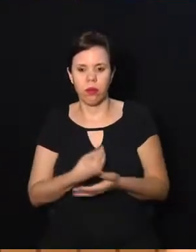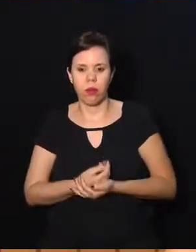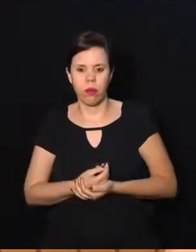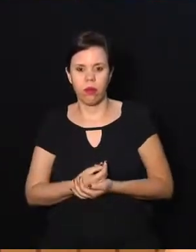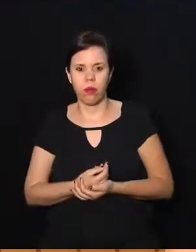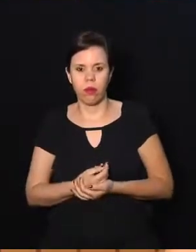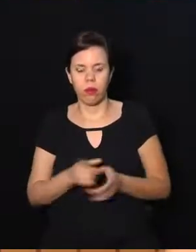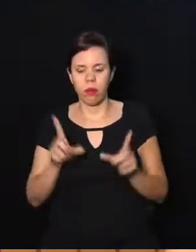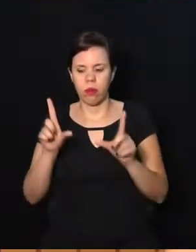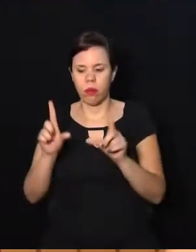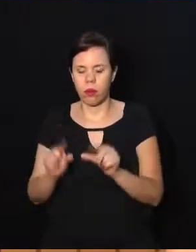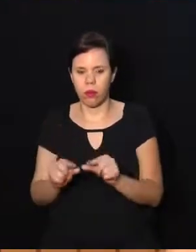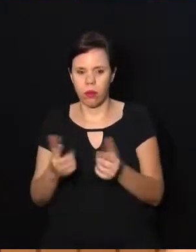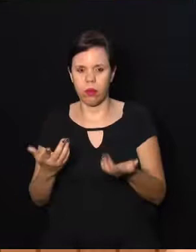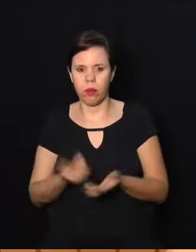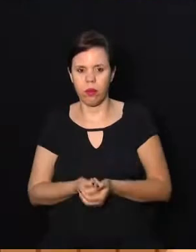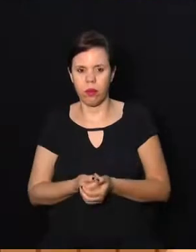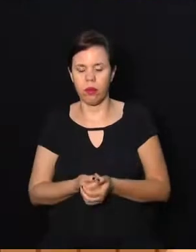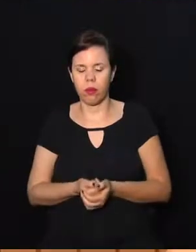para diminuir